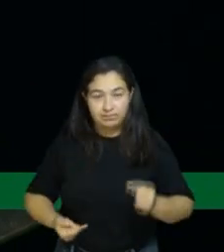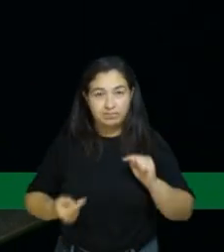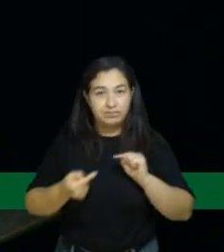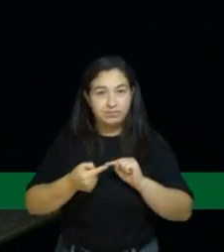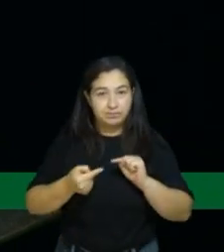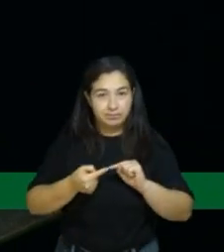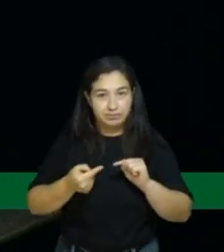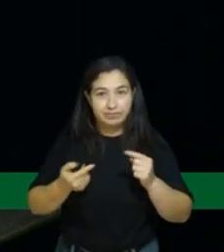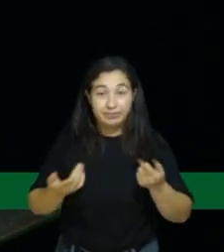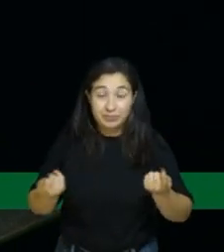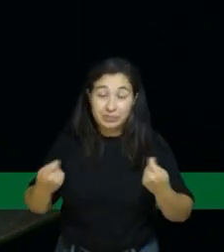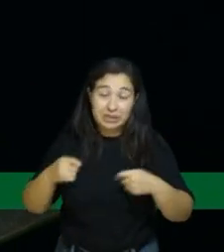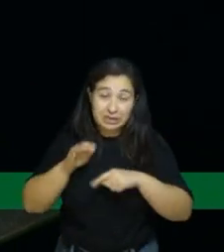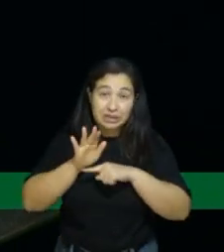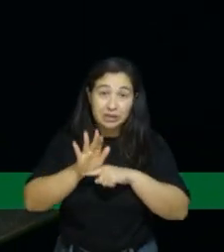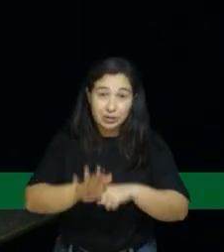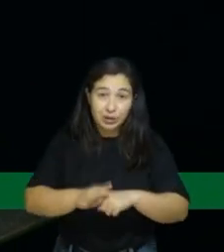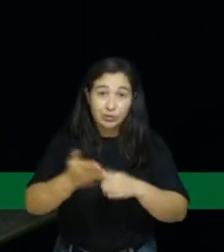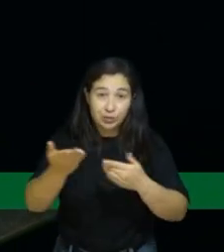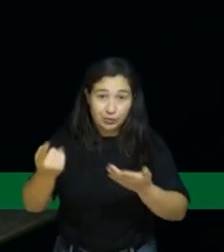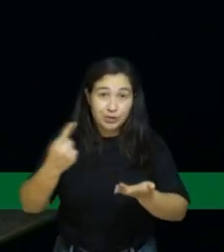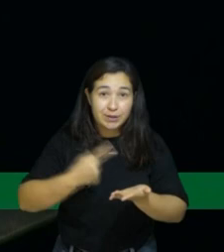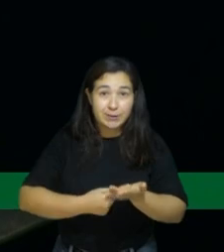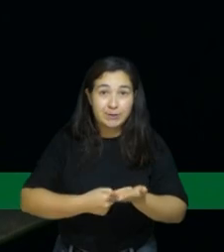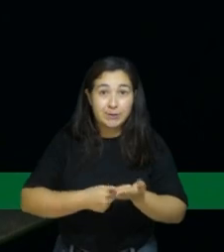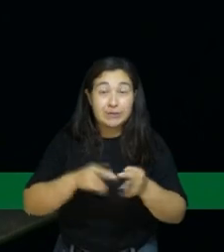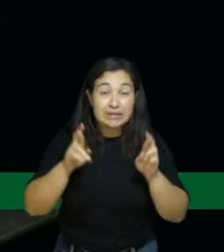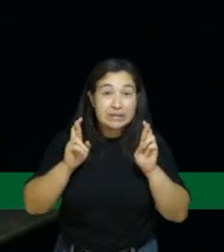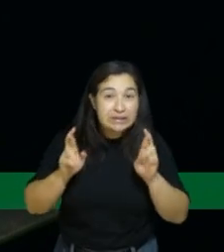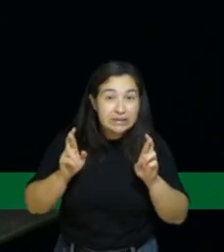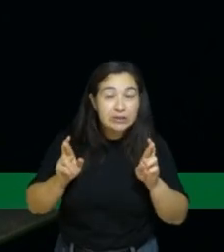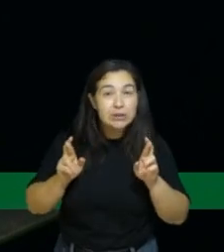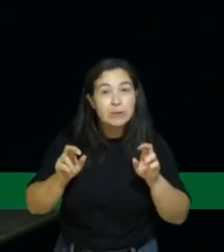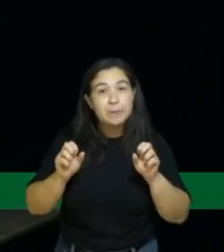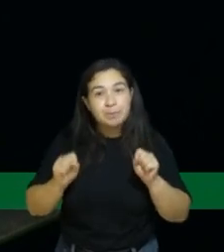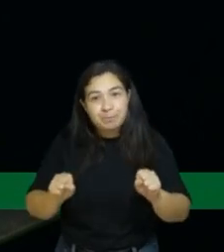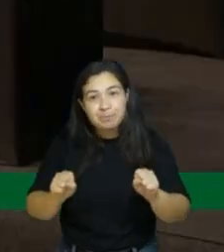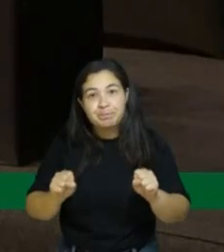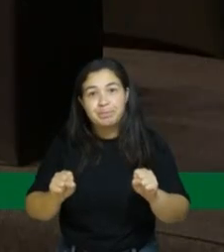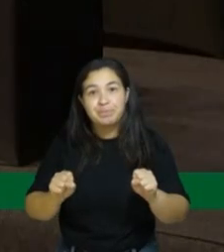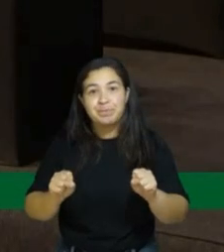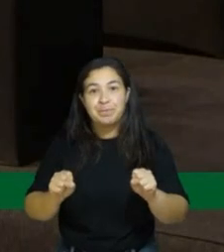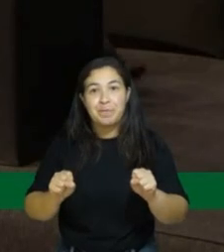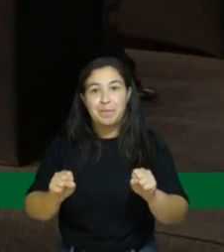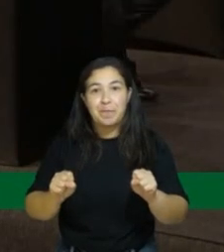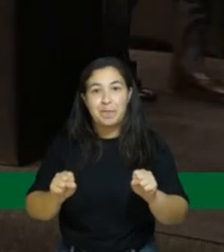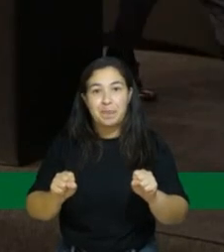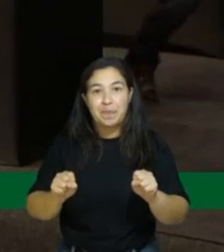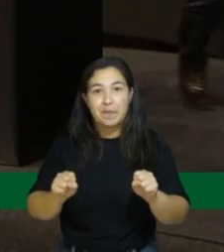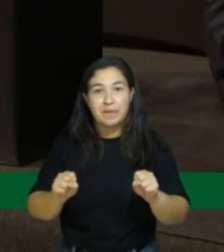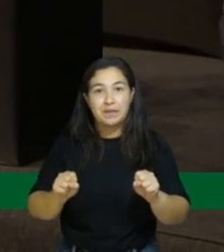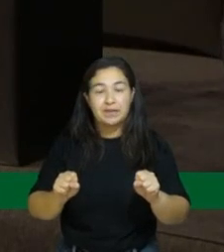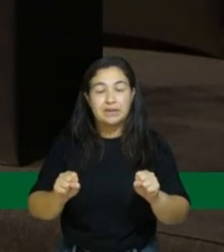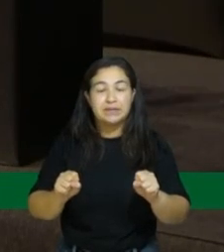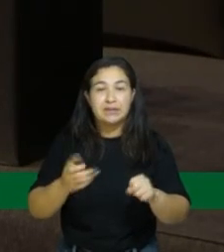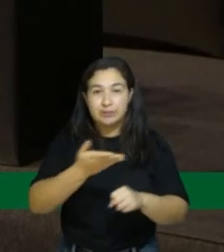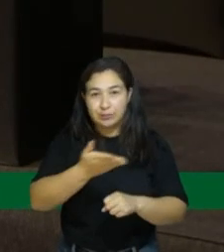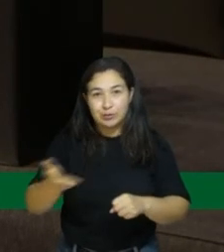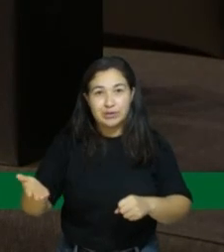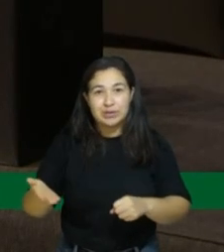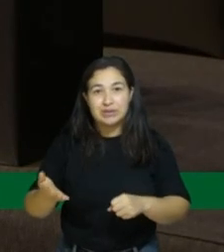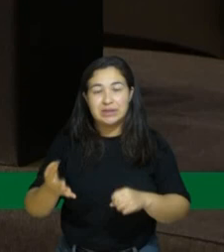ajuda a gente conta com vocês Espero que eh eh ter sensibilizado